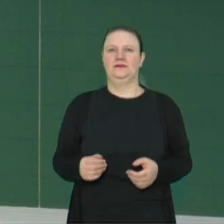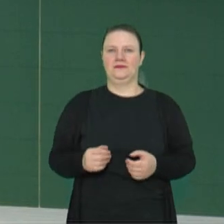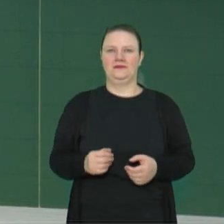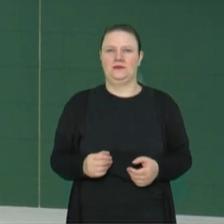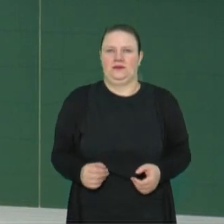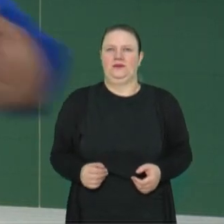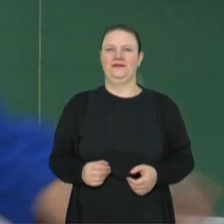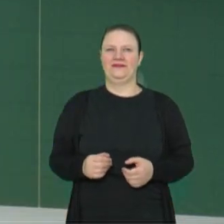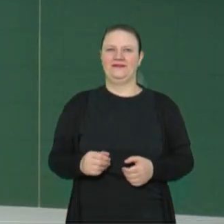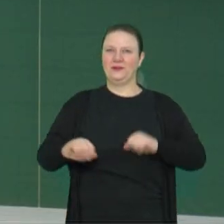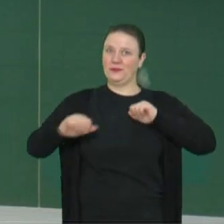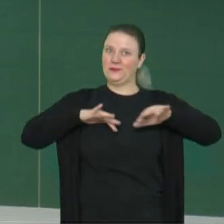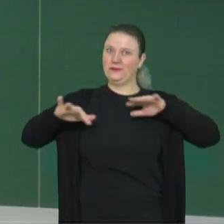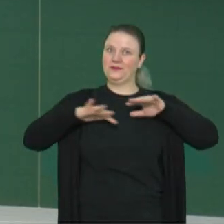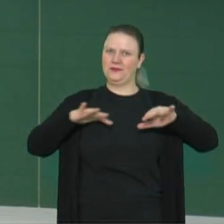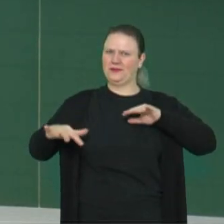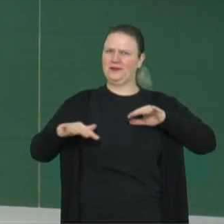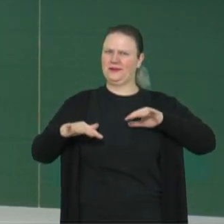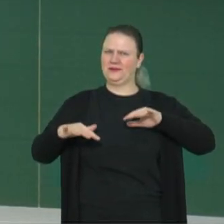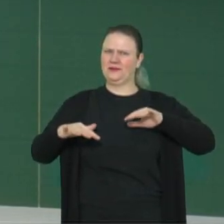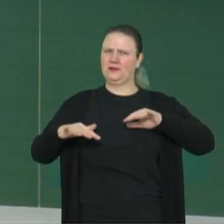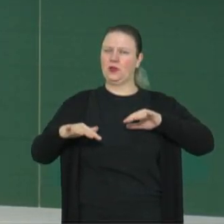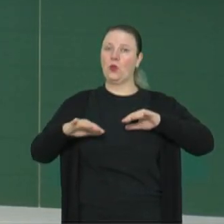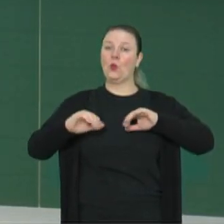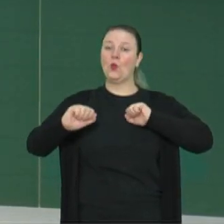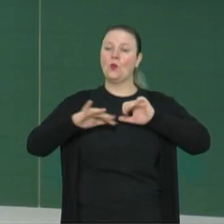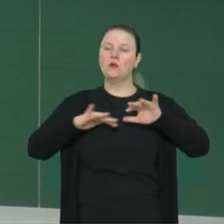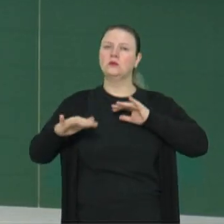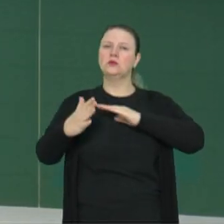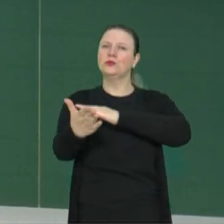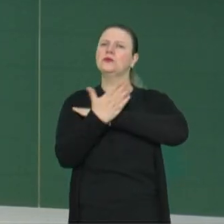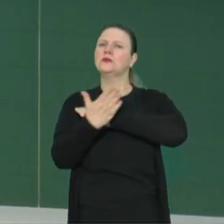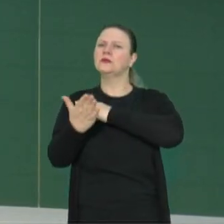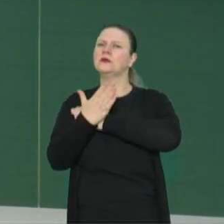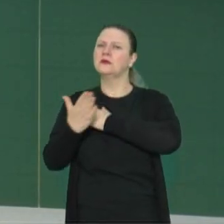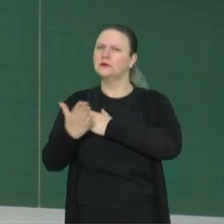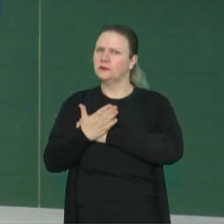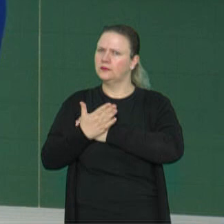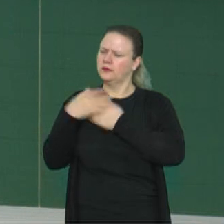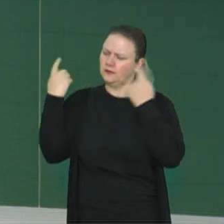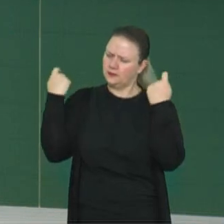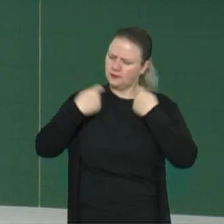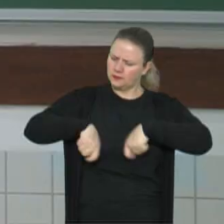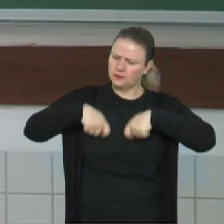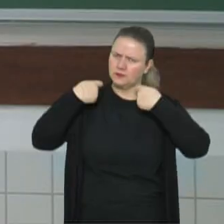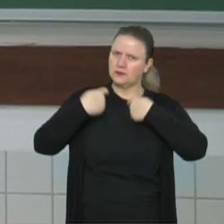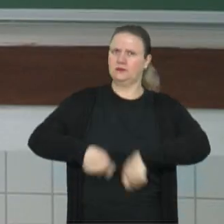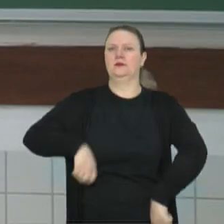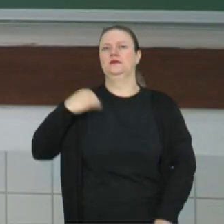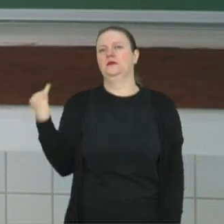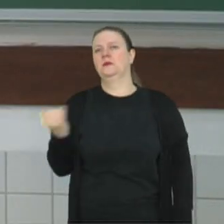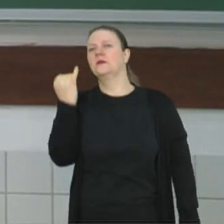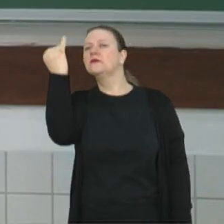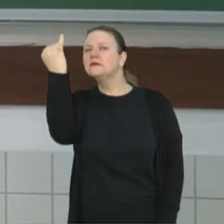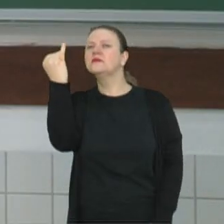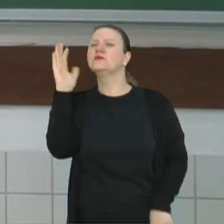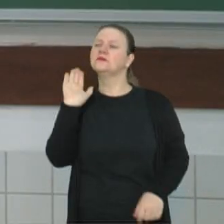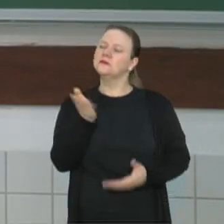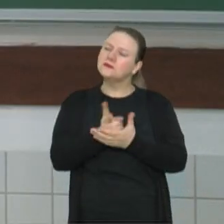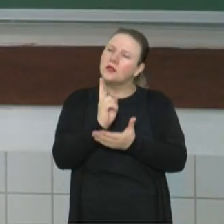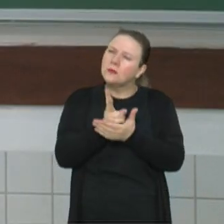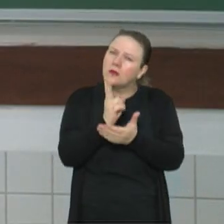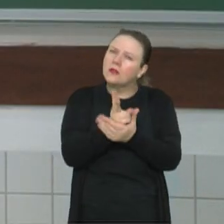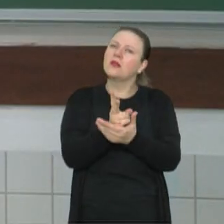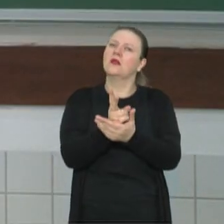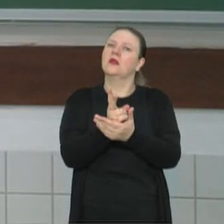bastante movimento. Então, os movimentos fazem-se necessários, Lembro bastante, falo bastante sobre isso, Então, sempre que sobrar um